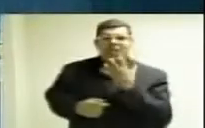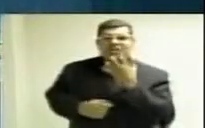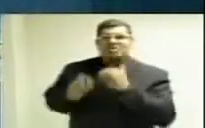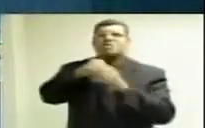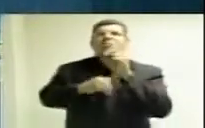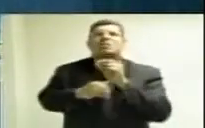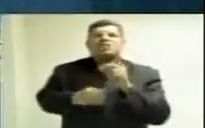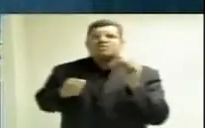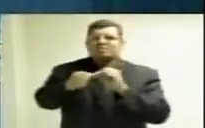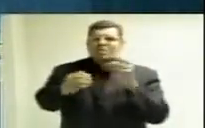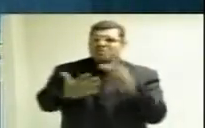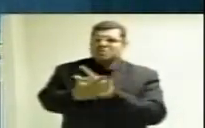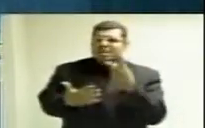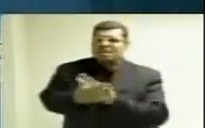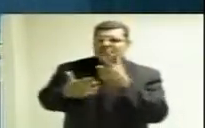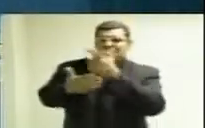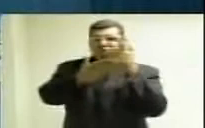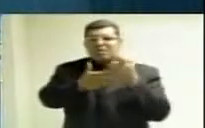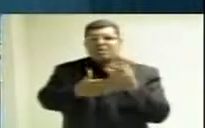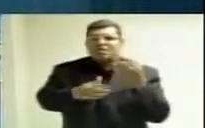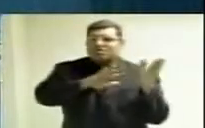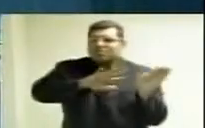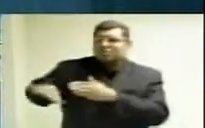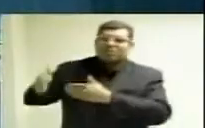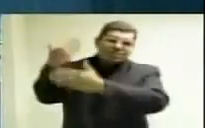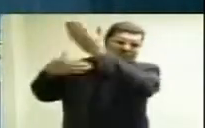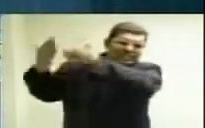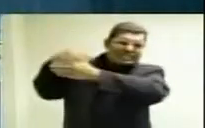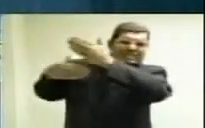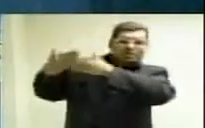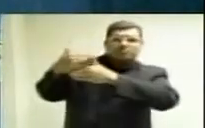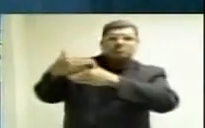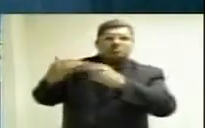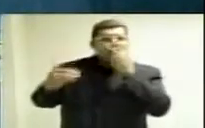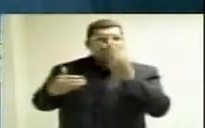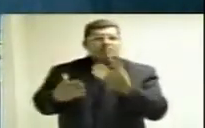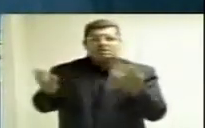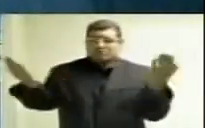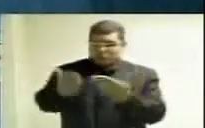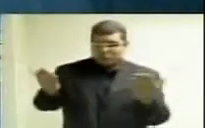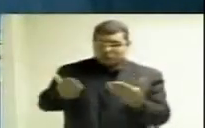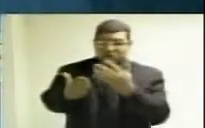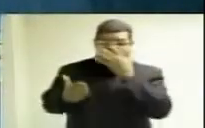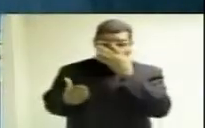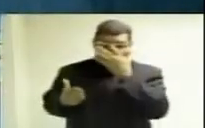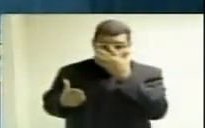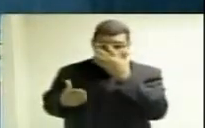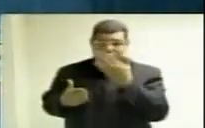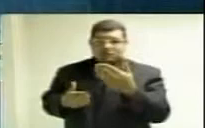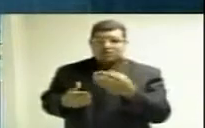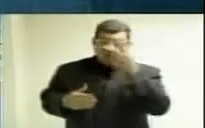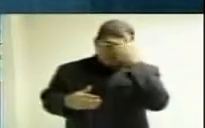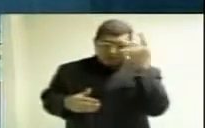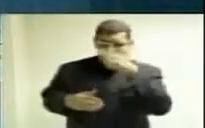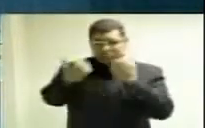sobre quem comete uma infração ficou lá na Idade Média. De que hoje o